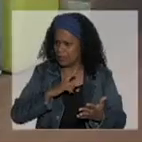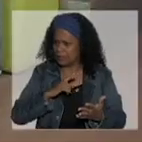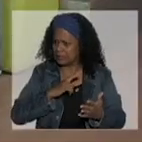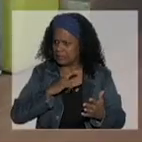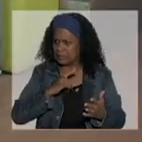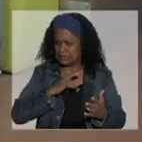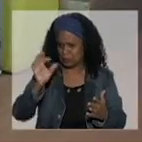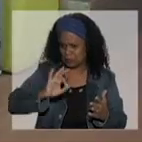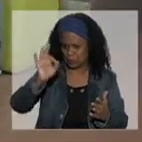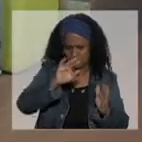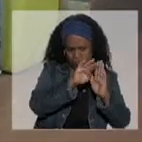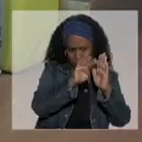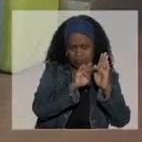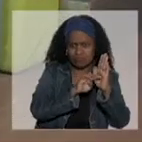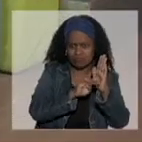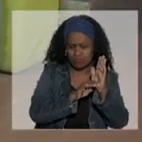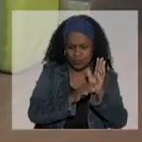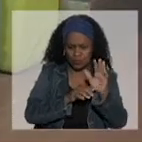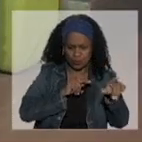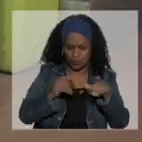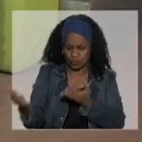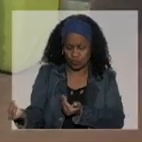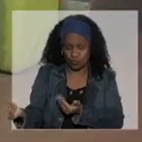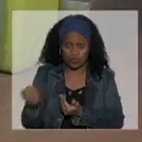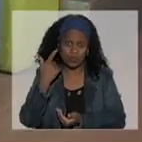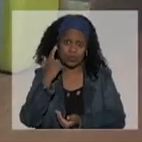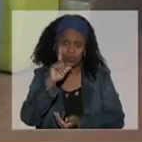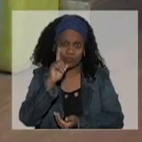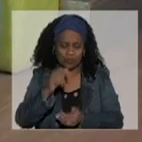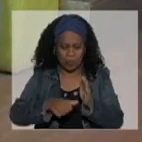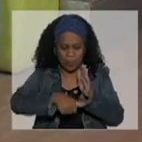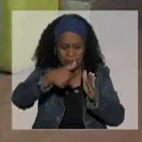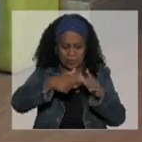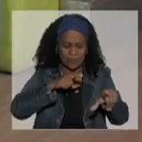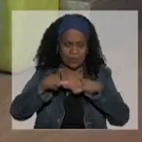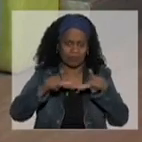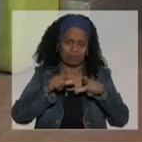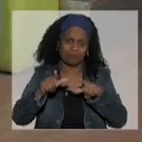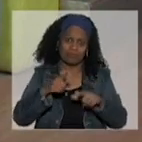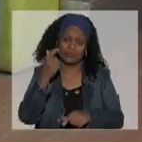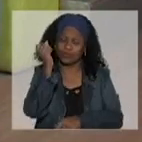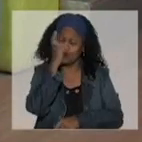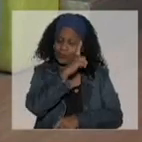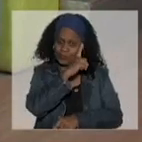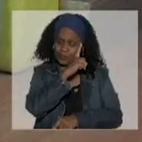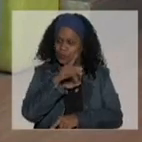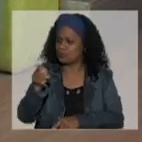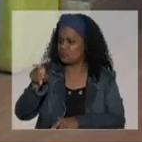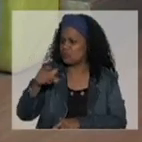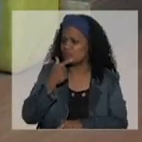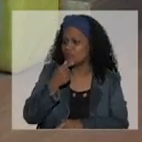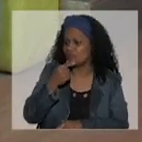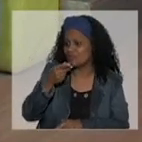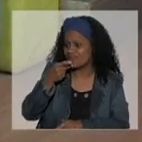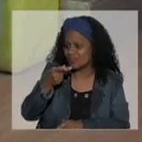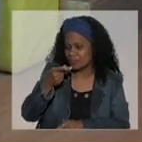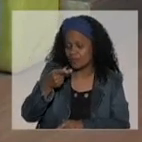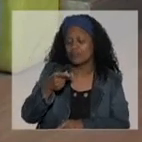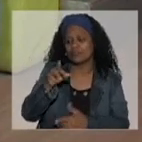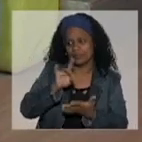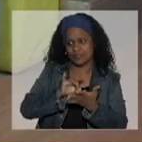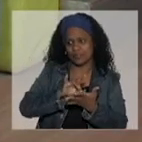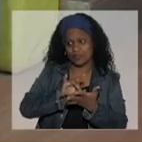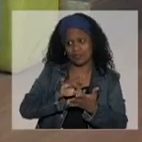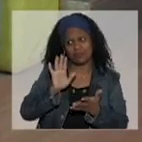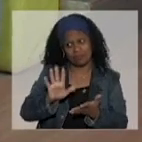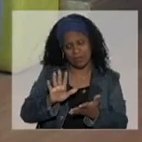dados que nós que o jovem conseguiu o primeiro entenda muito de mim é muito difícil quadro que você levanta é infelizmente tende